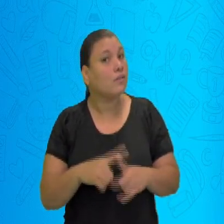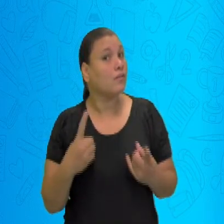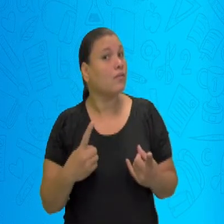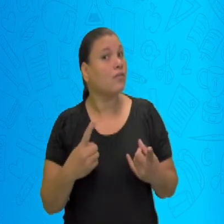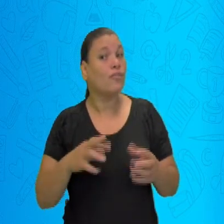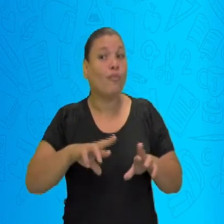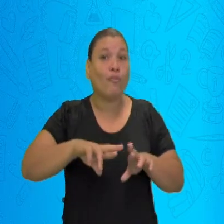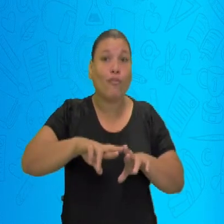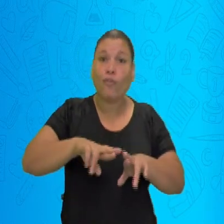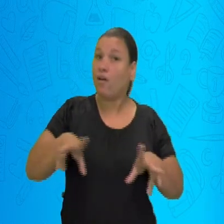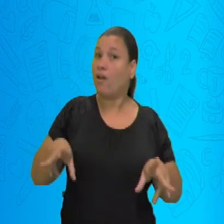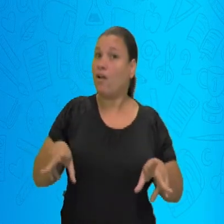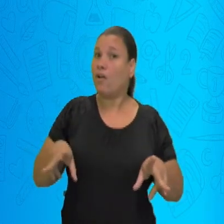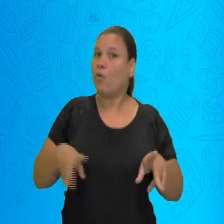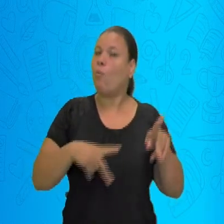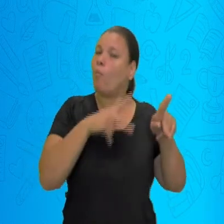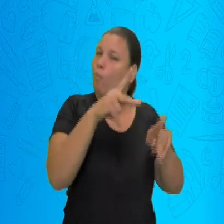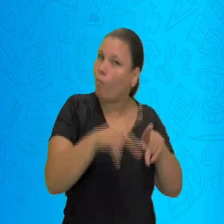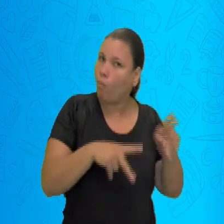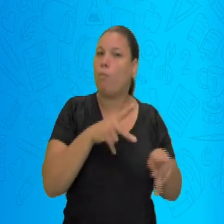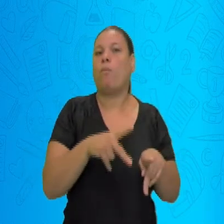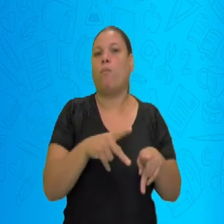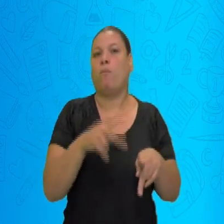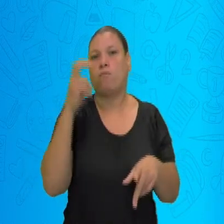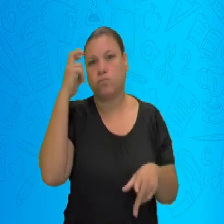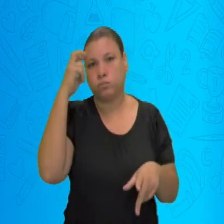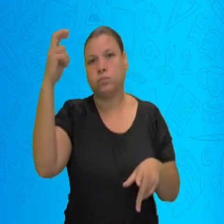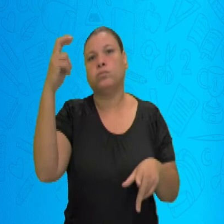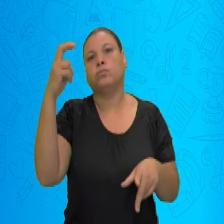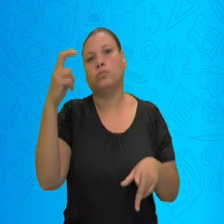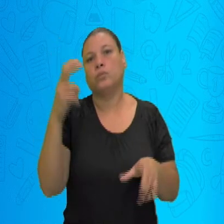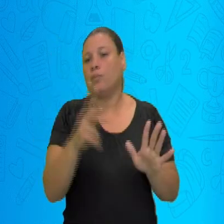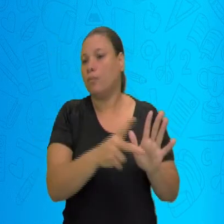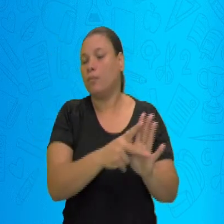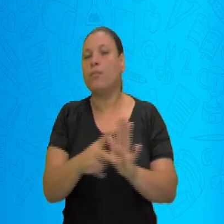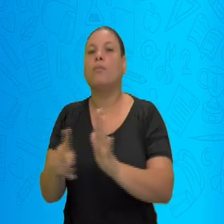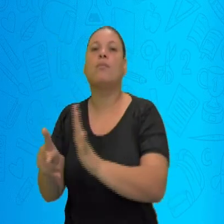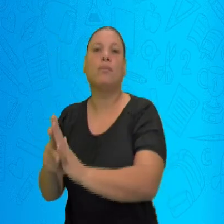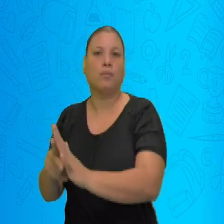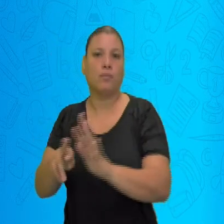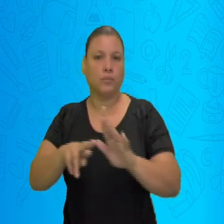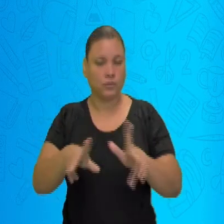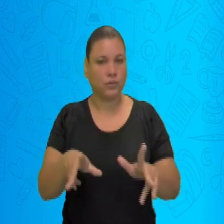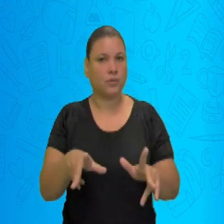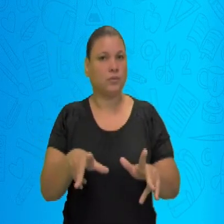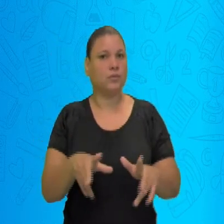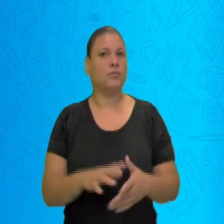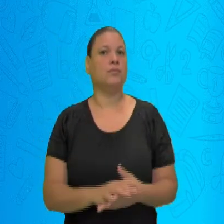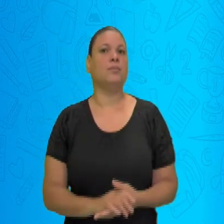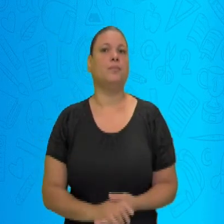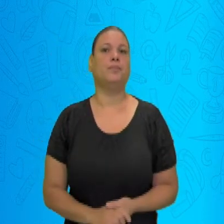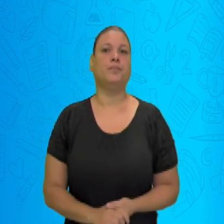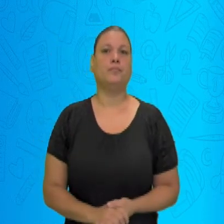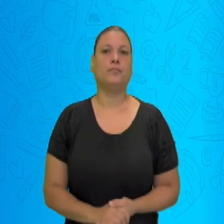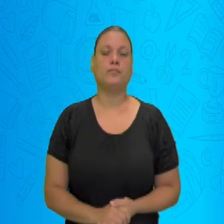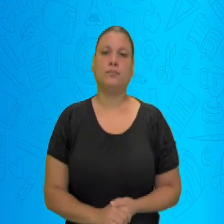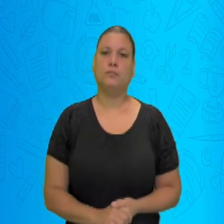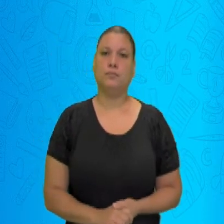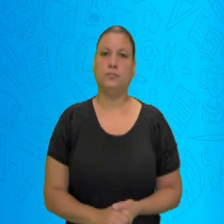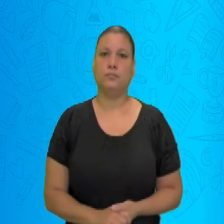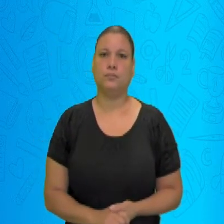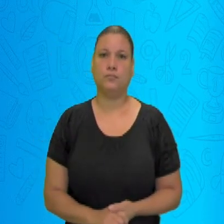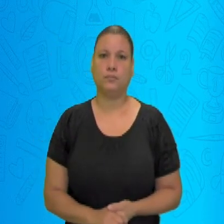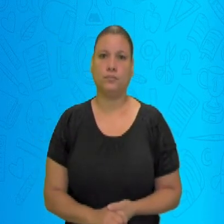O que é um fato que pode ser questionado. Por quê? Porque apesar